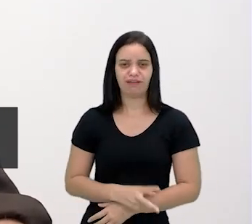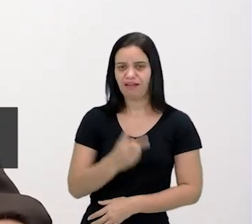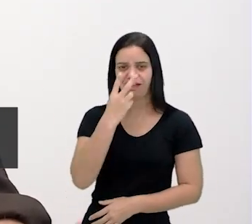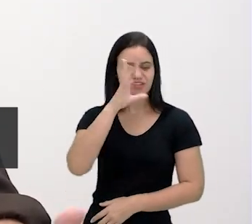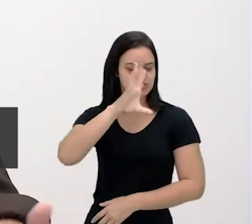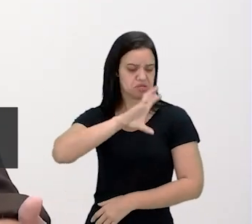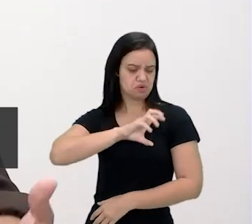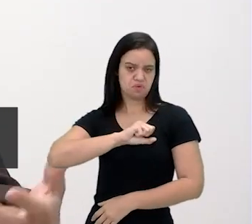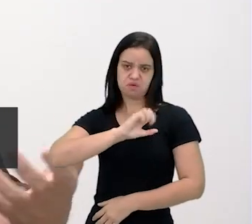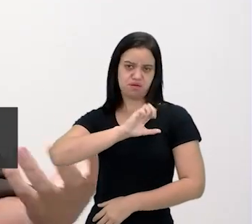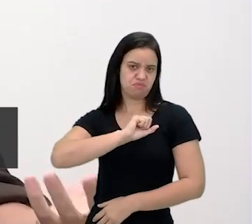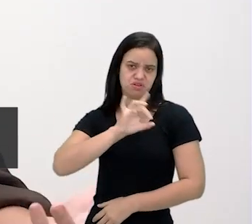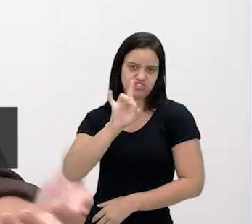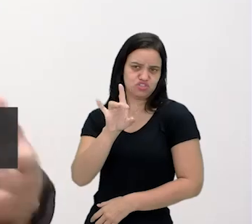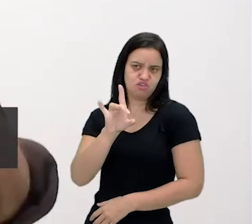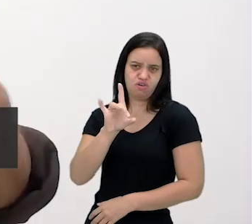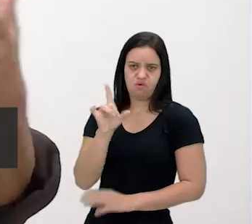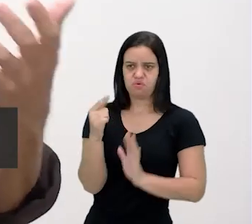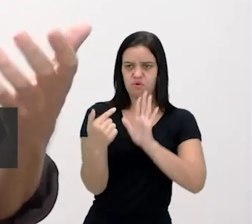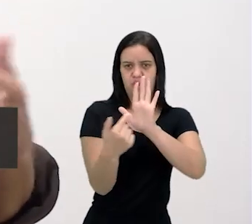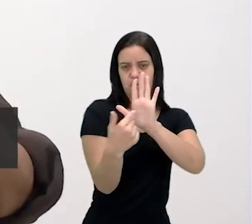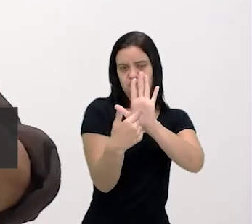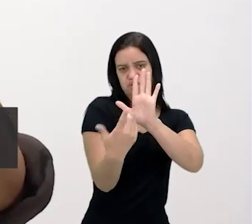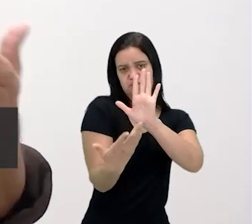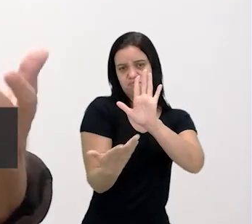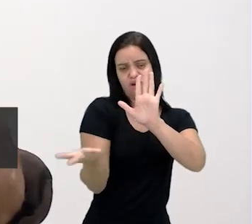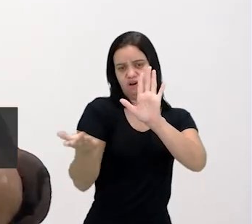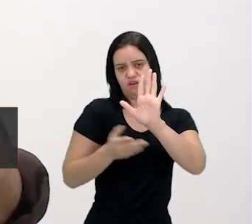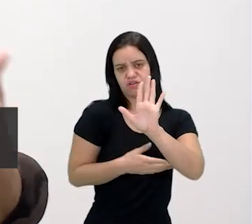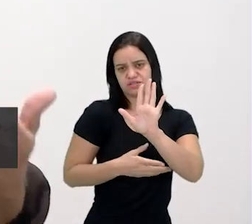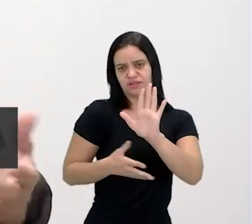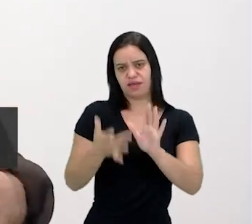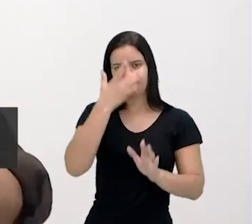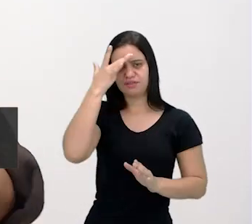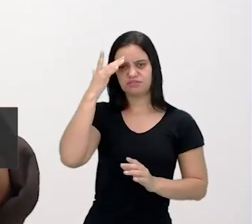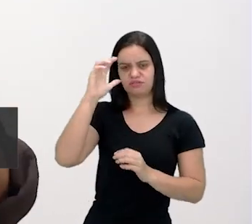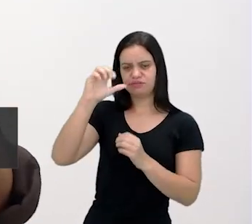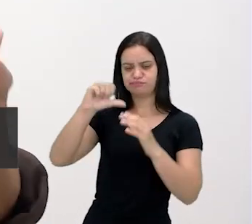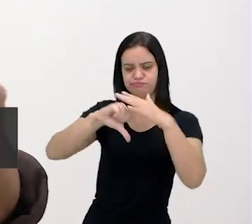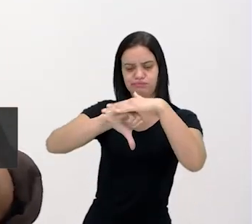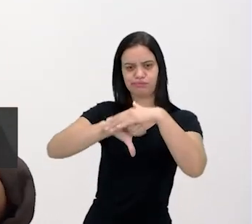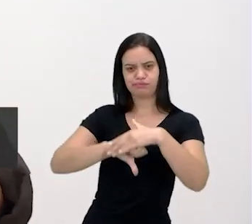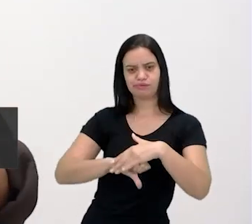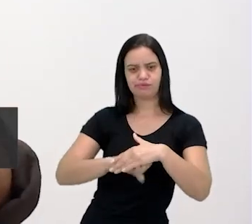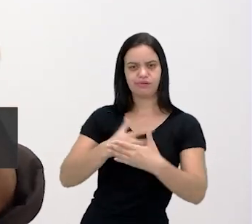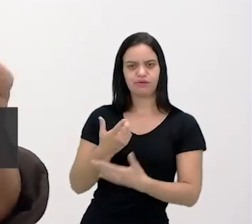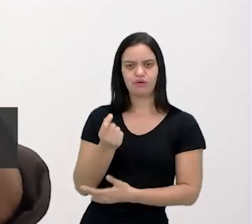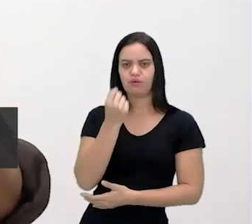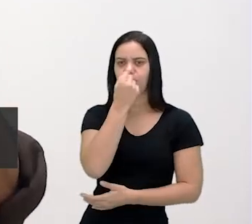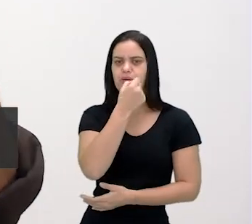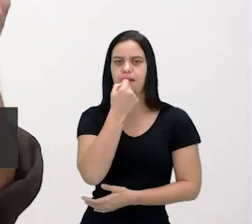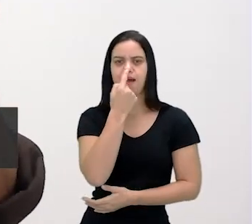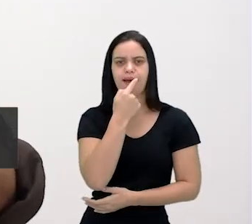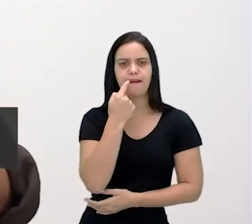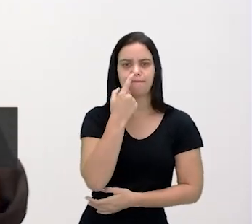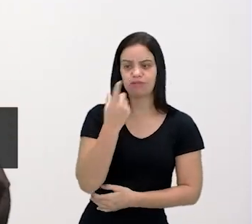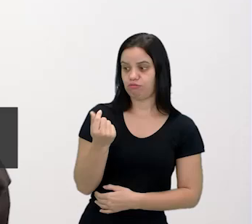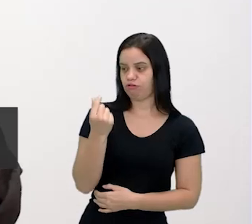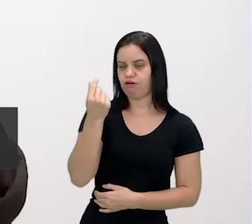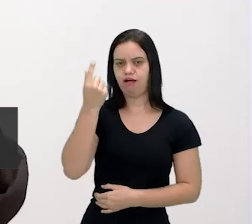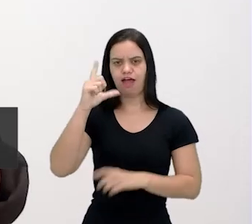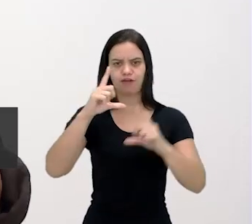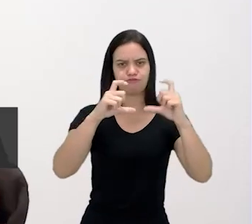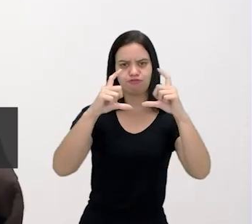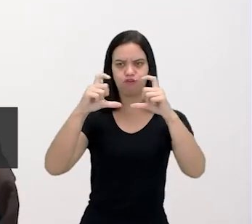amor é esse status que aparece aí, né? As pessoas depressivas, mas com batom caríssimo, com roupas caras, com fotos